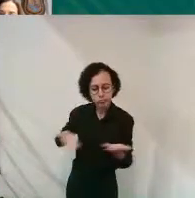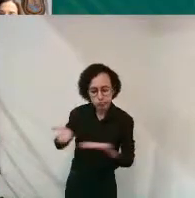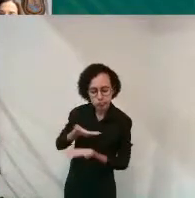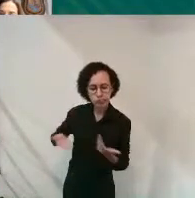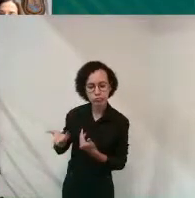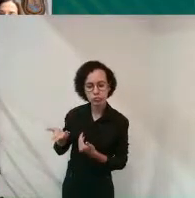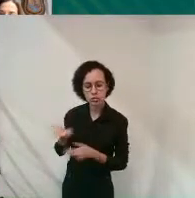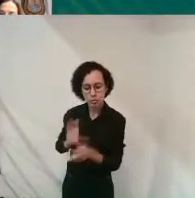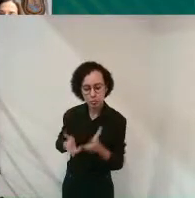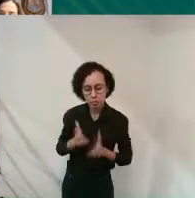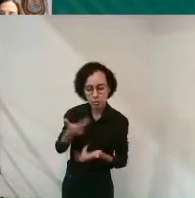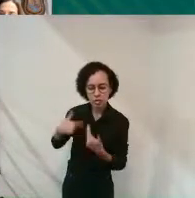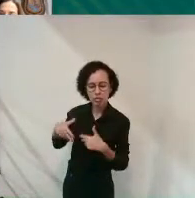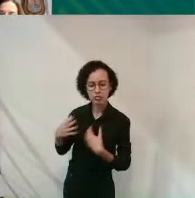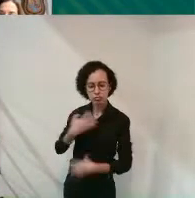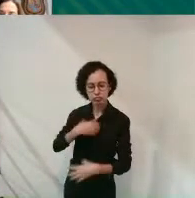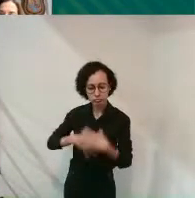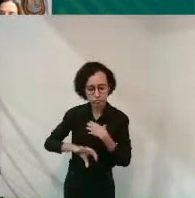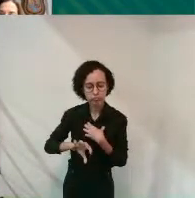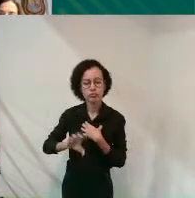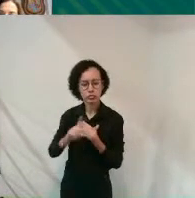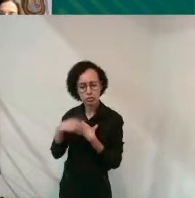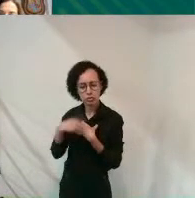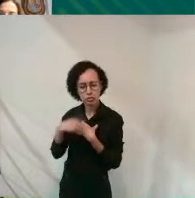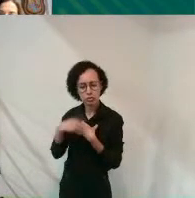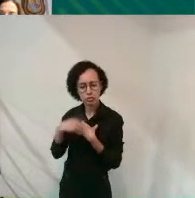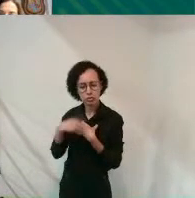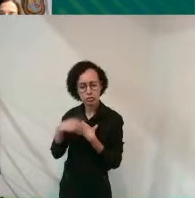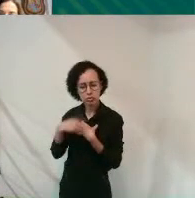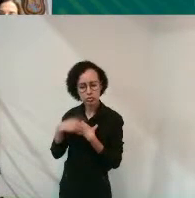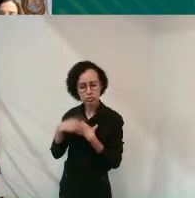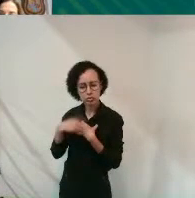muita empatia, e isso nós conseguimos.